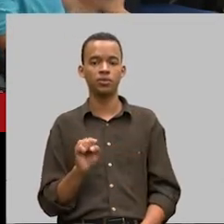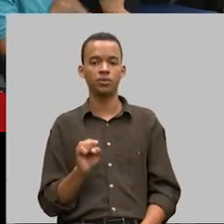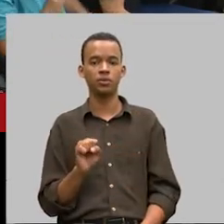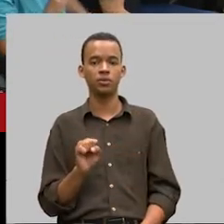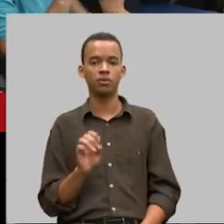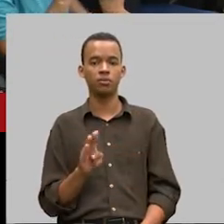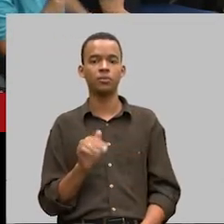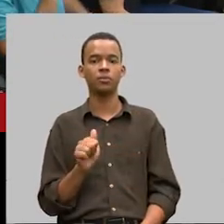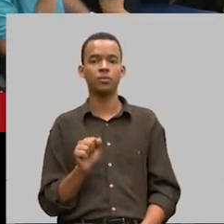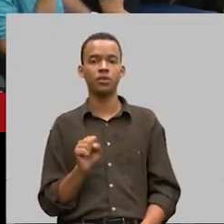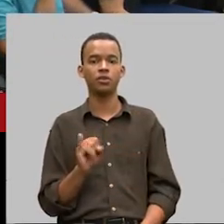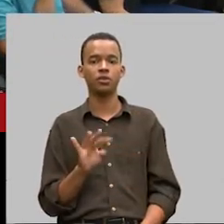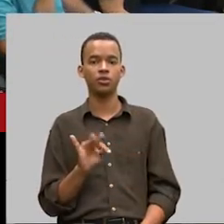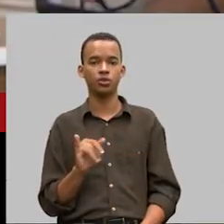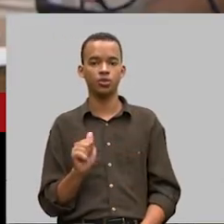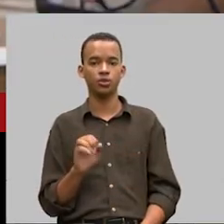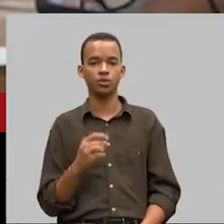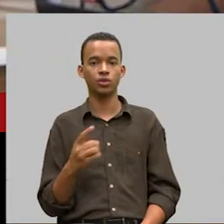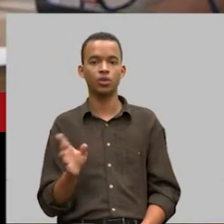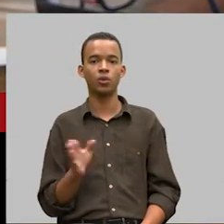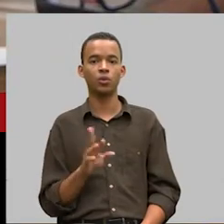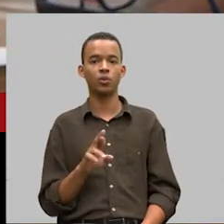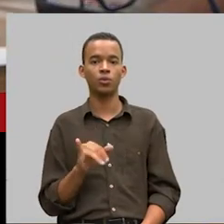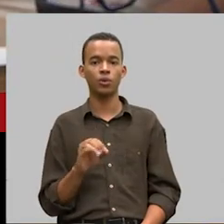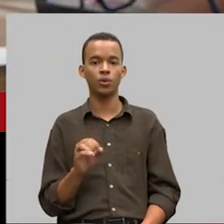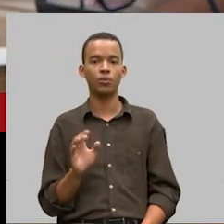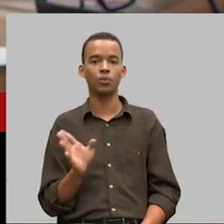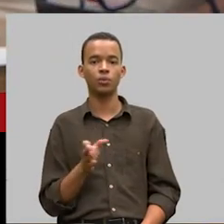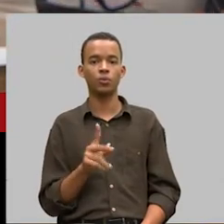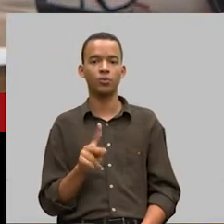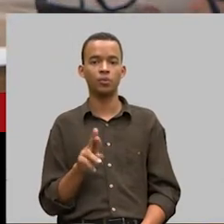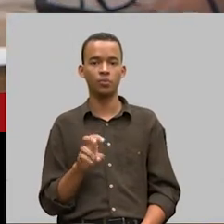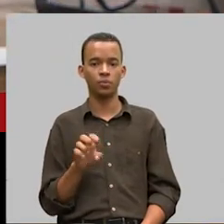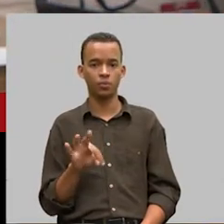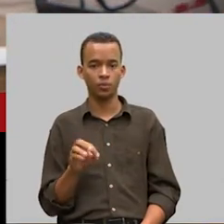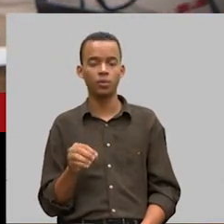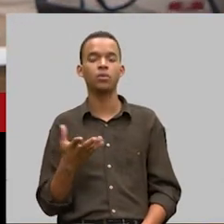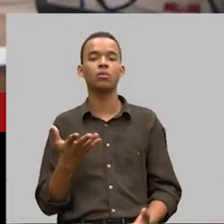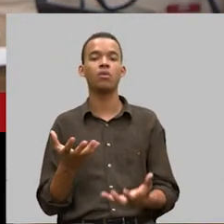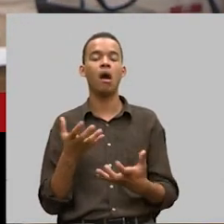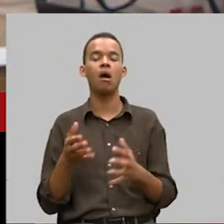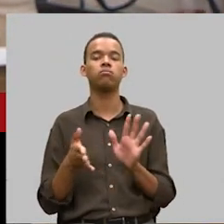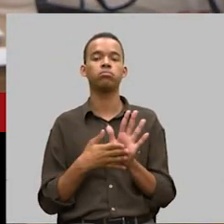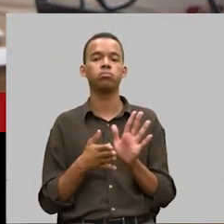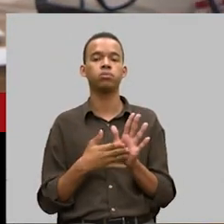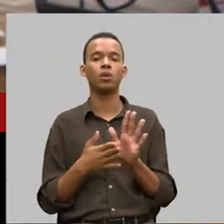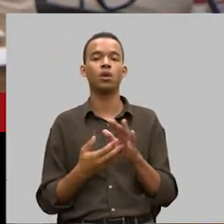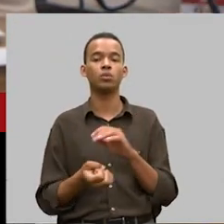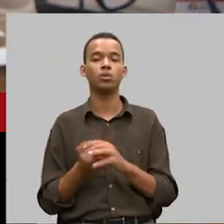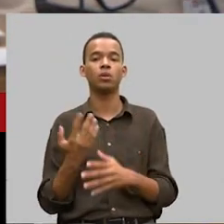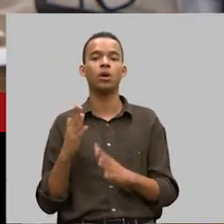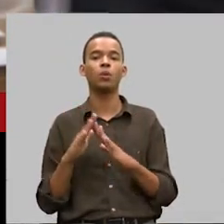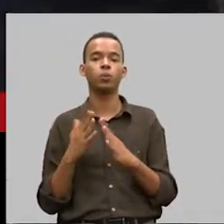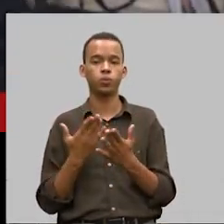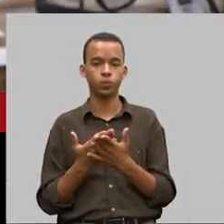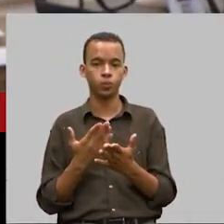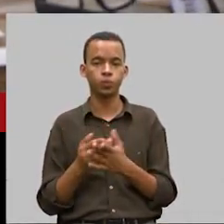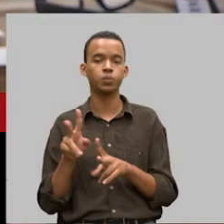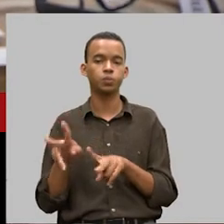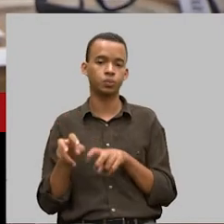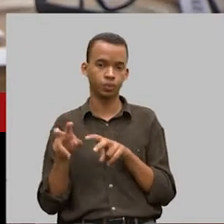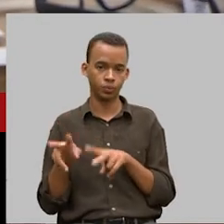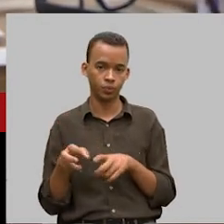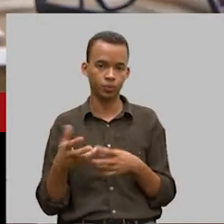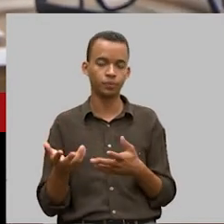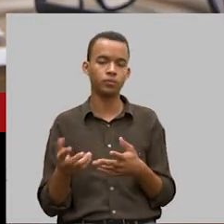implantação de uma escola famíliar agríc então duas realidades Diferentes né então alguém que já tentou